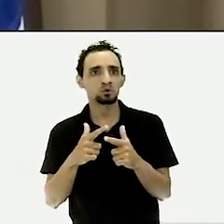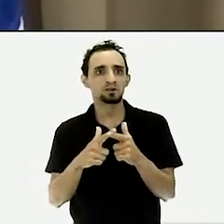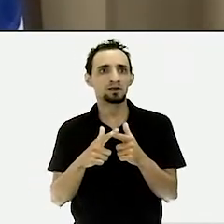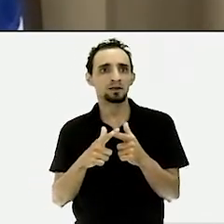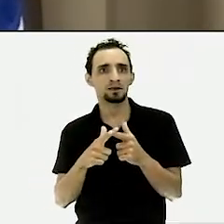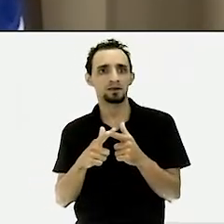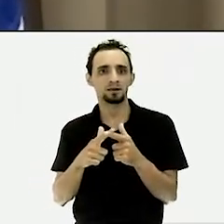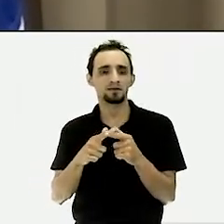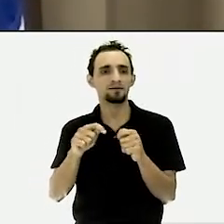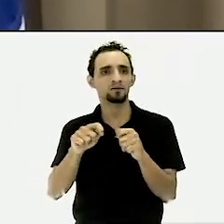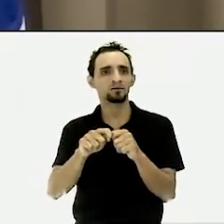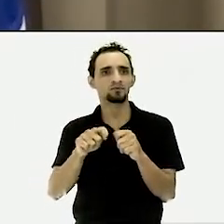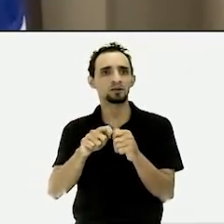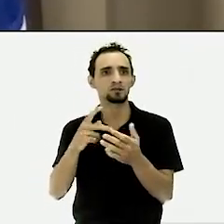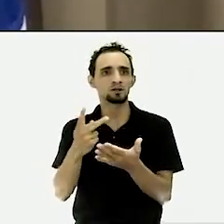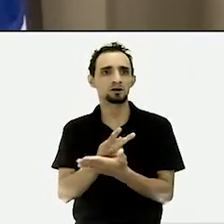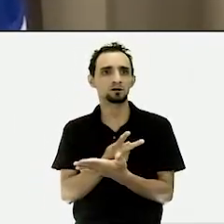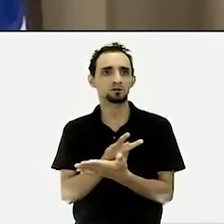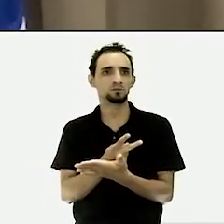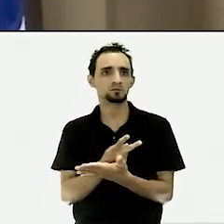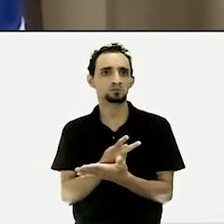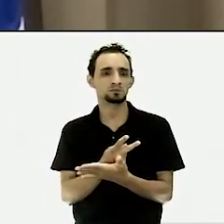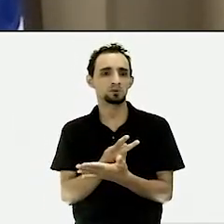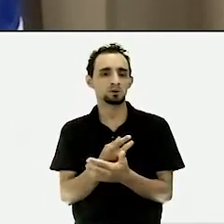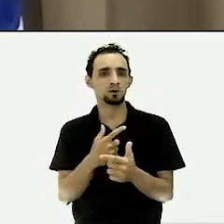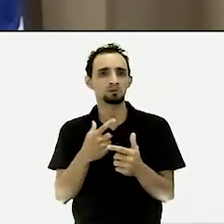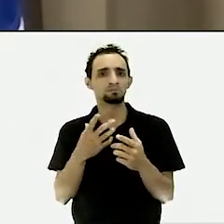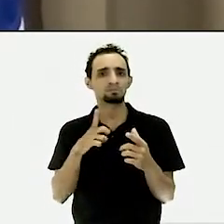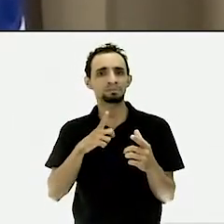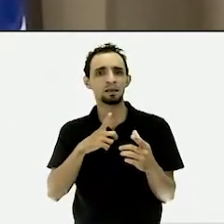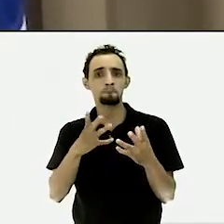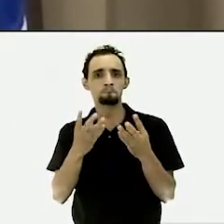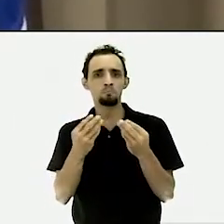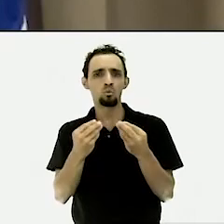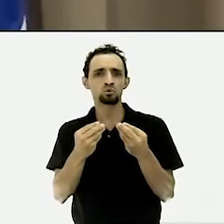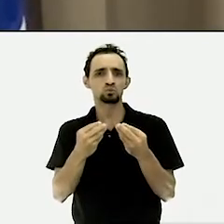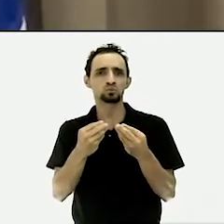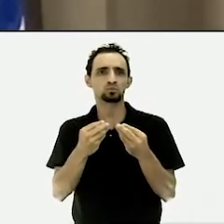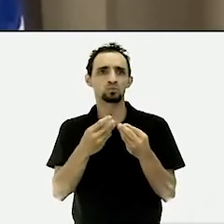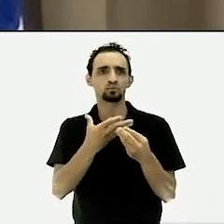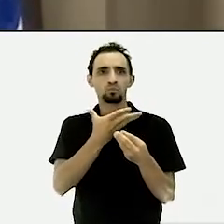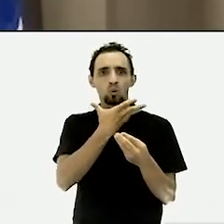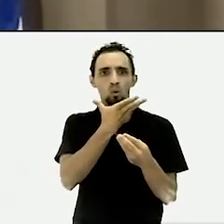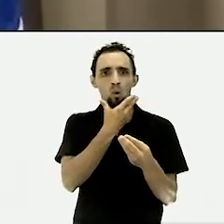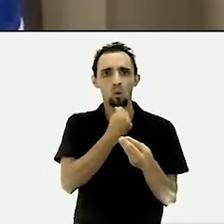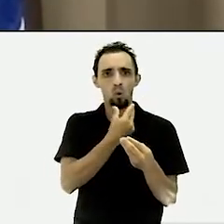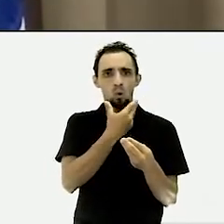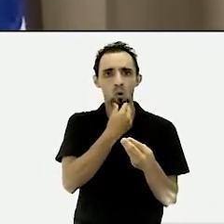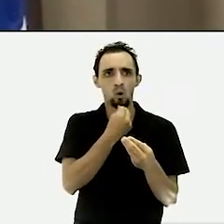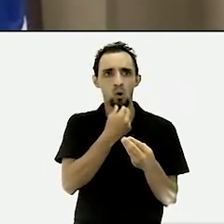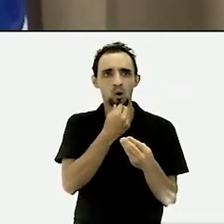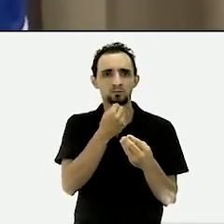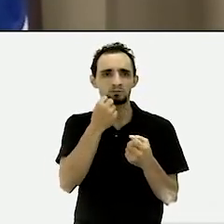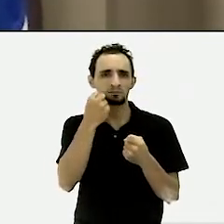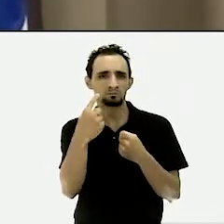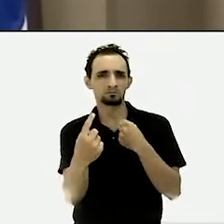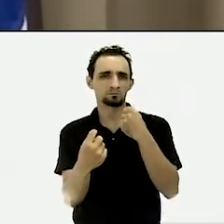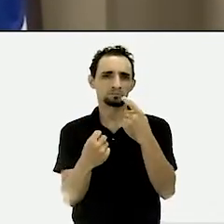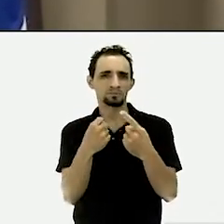homens que têm coragem de fazer com as mulheres o que fazem, estarem sorrindo na rua e tirando sarro.